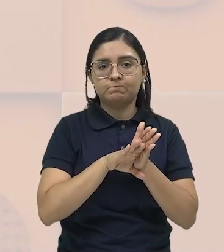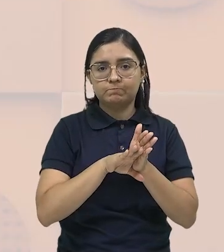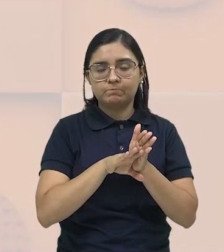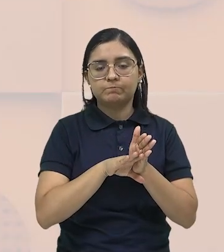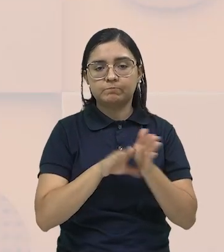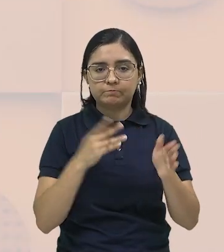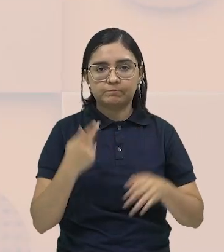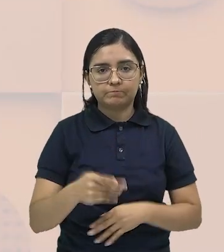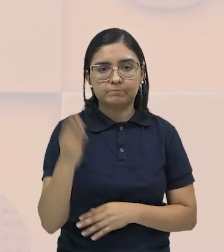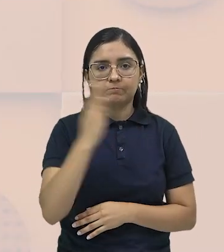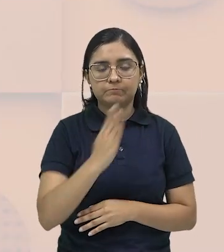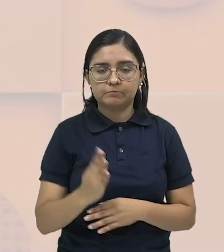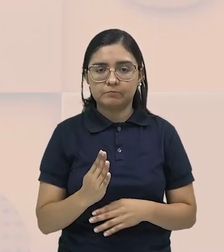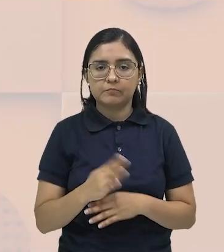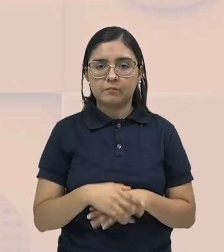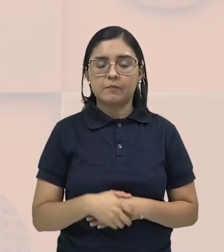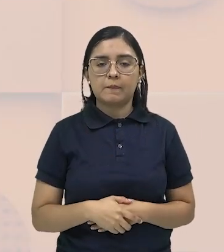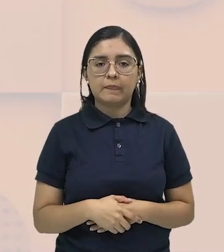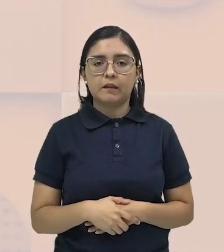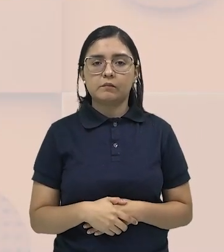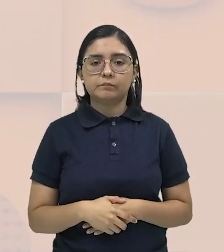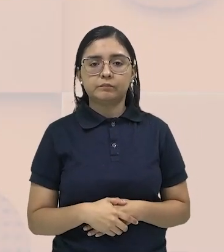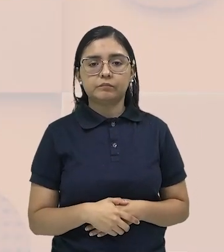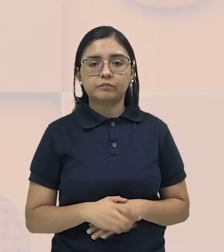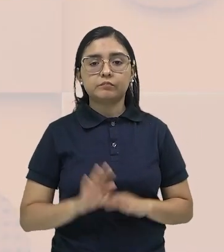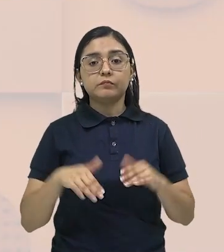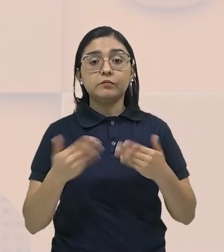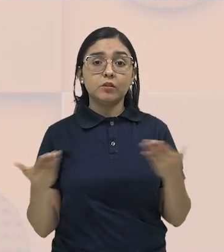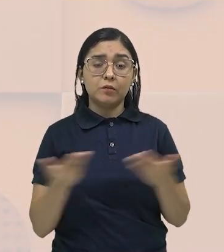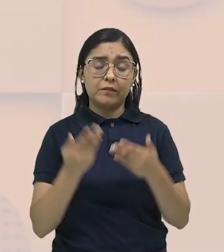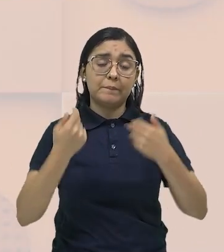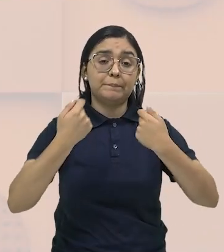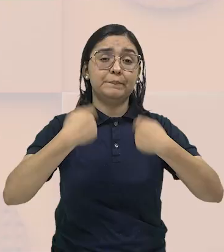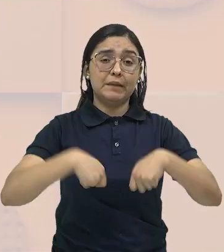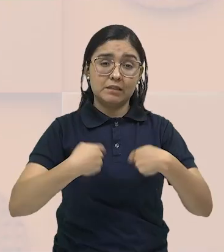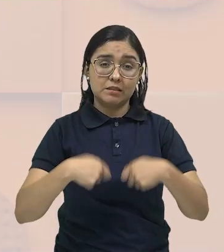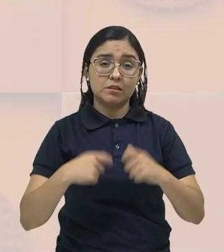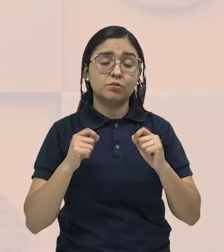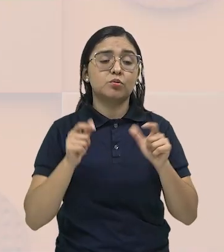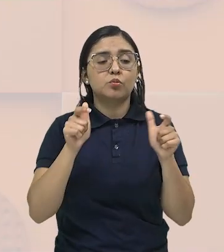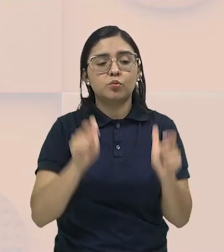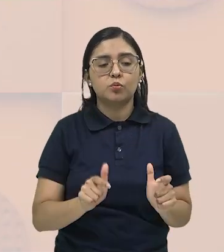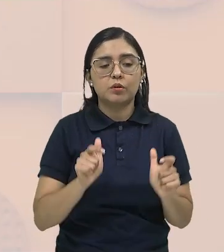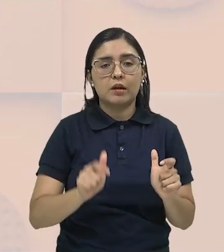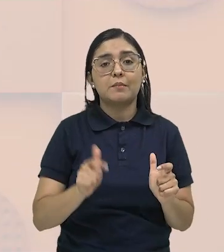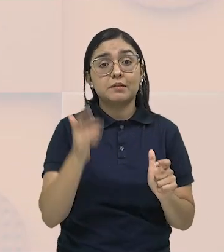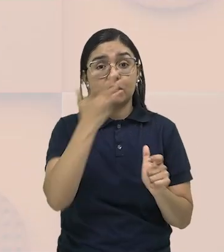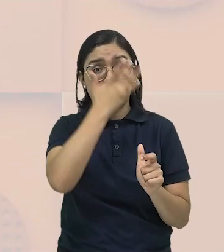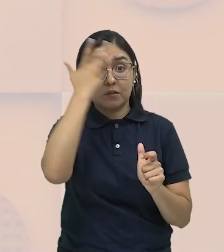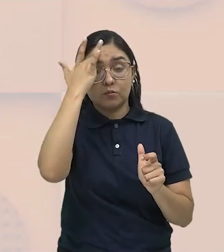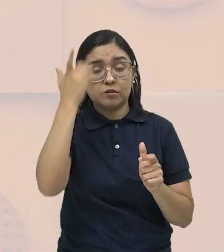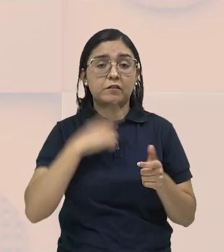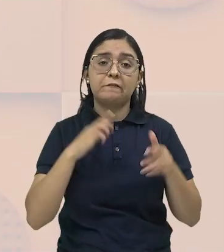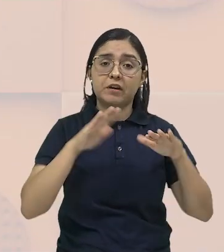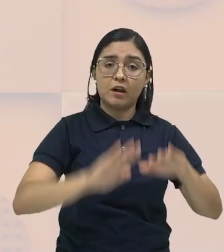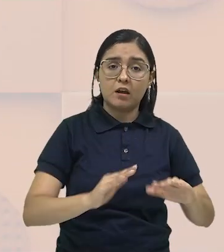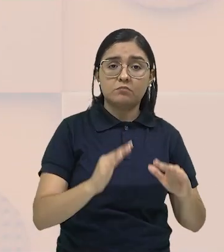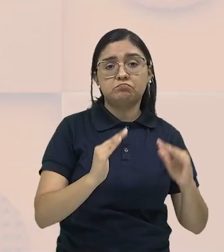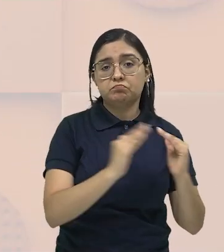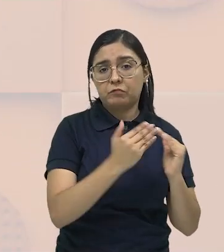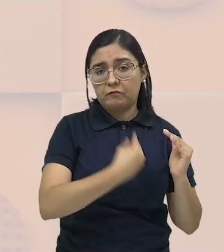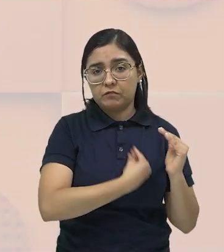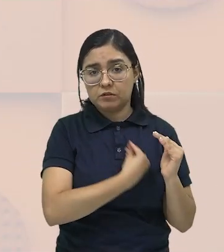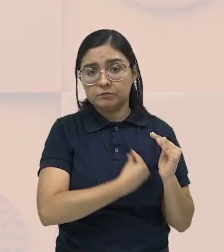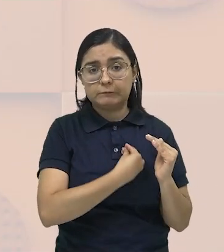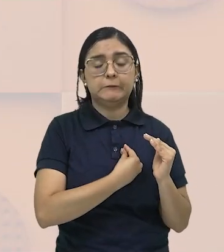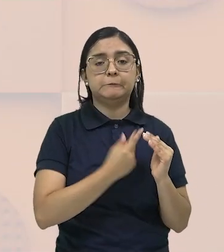de Portugal, contando com a corte portuguesa. Então agora ele vai precisar de um local para essas pessoas ficarem, né? Então quando